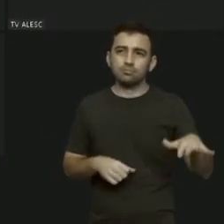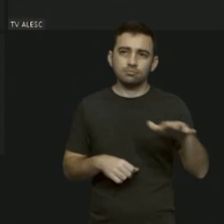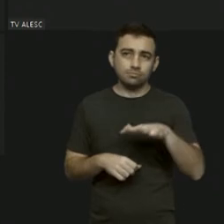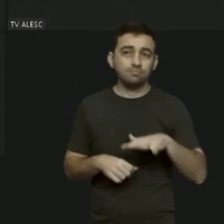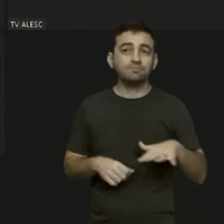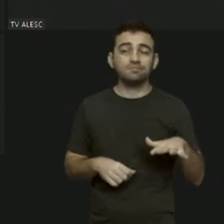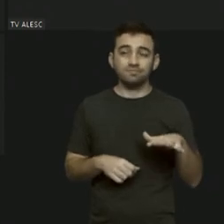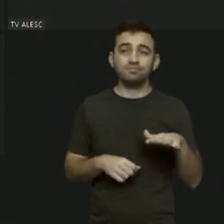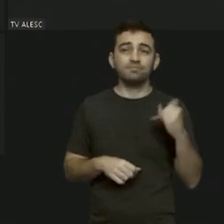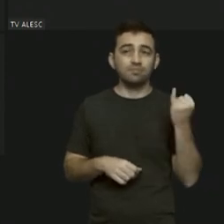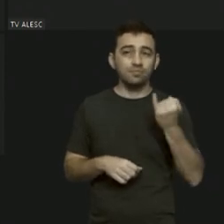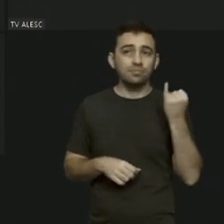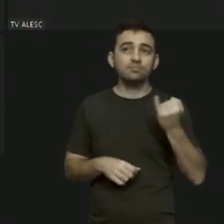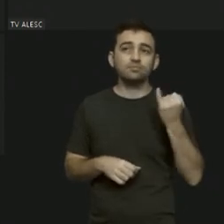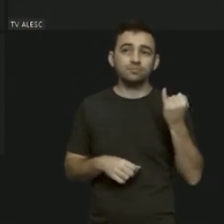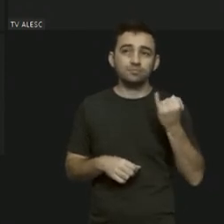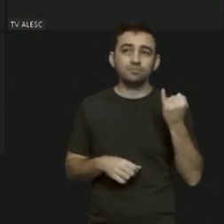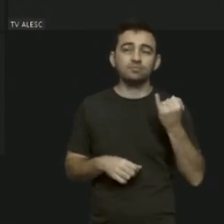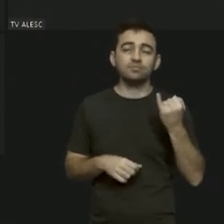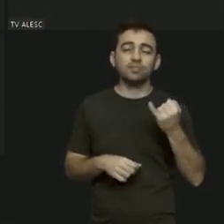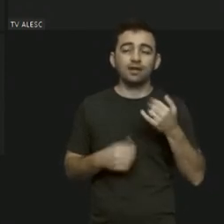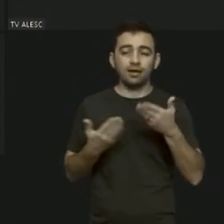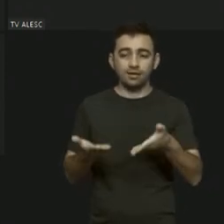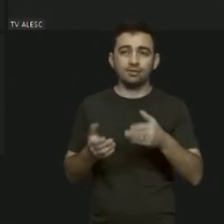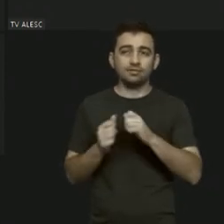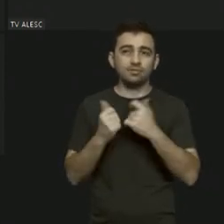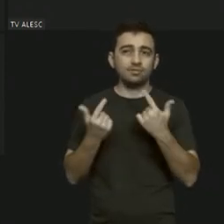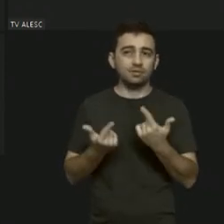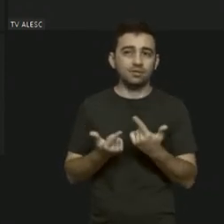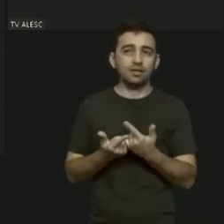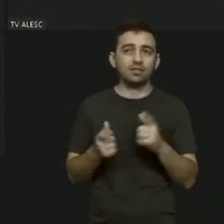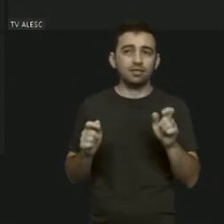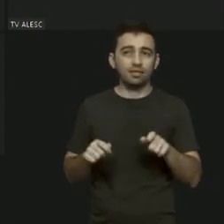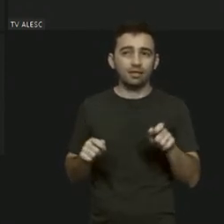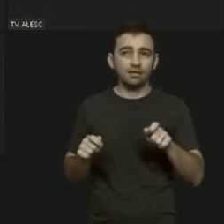momento, na Assembleia Legislativa, poder também